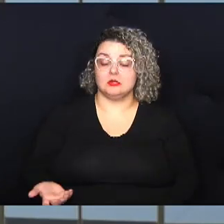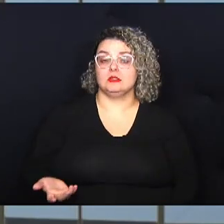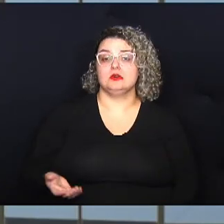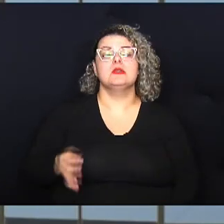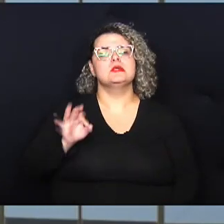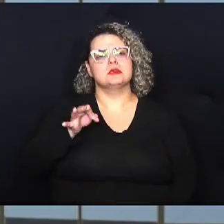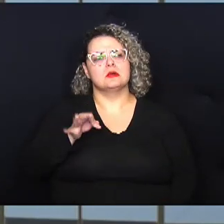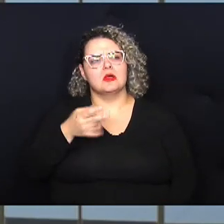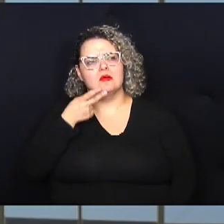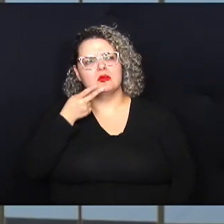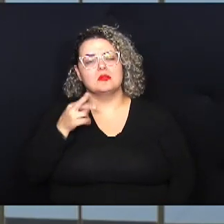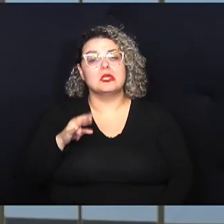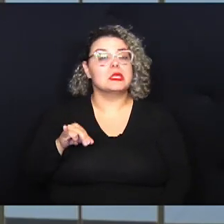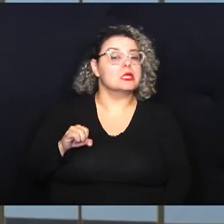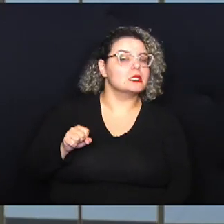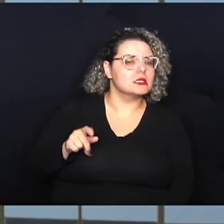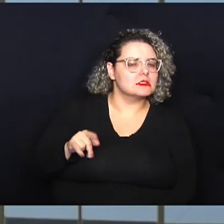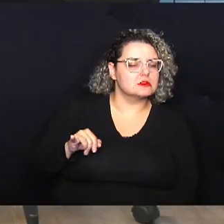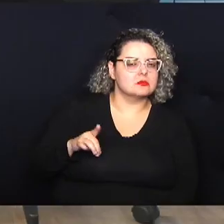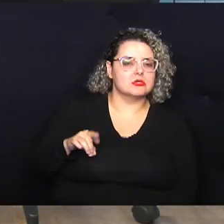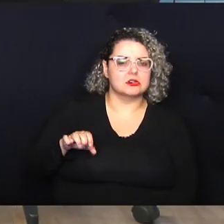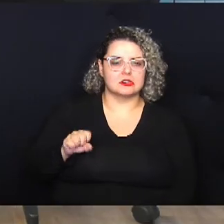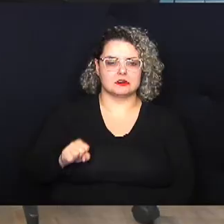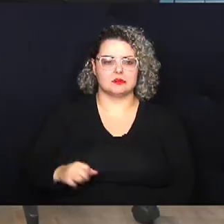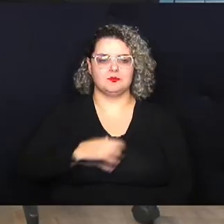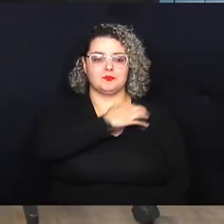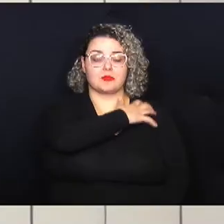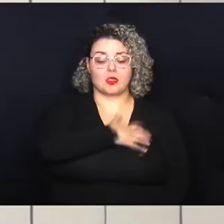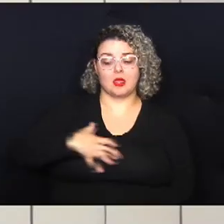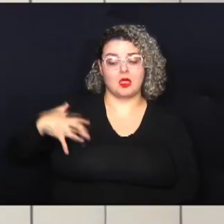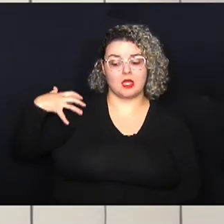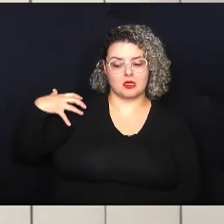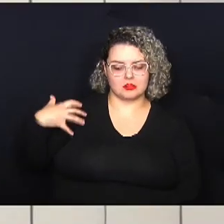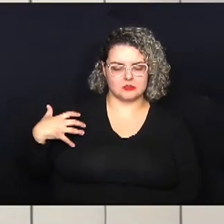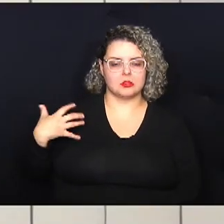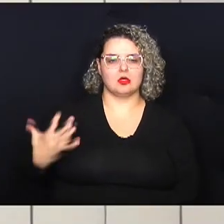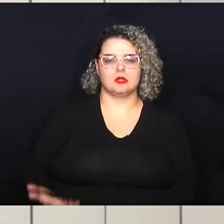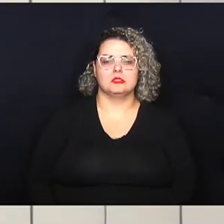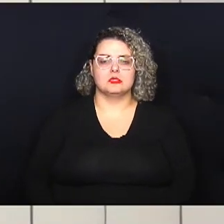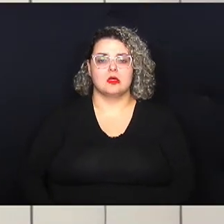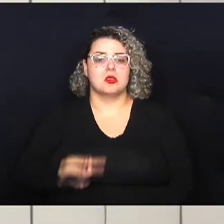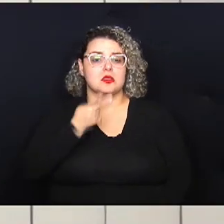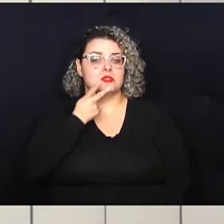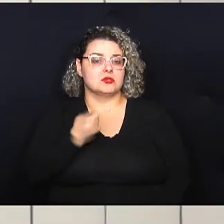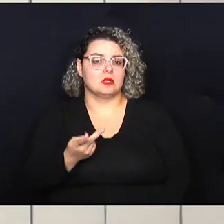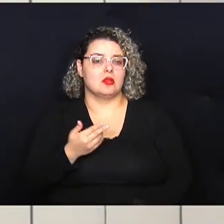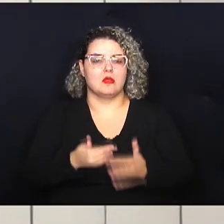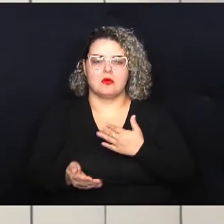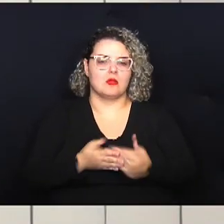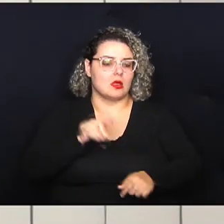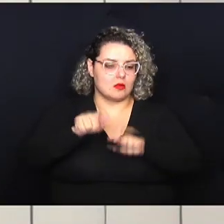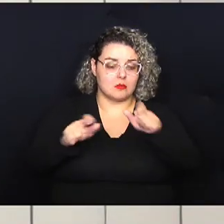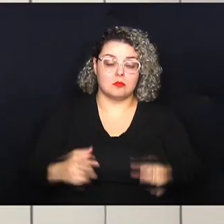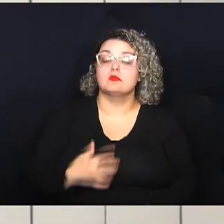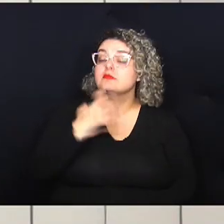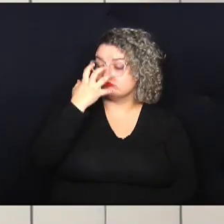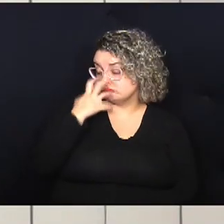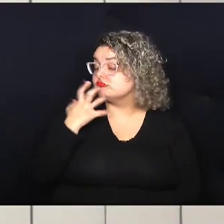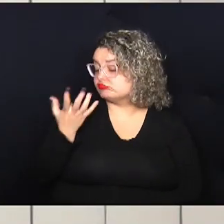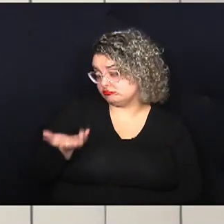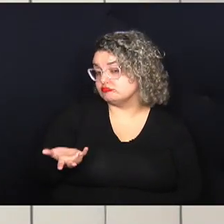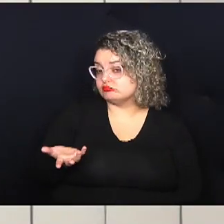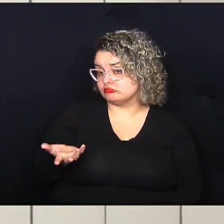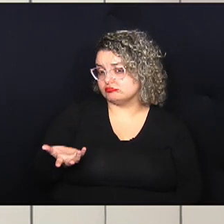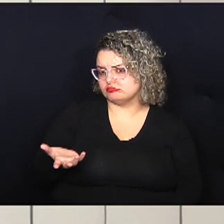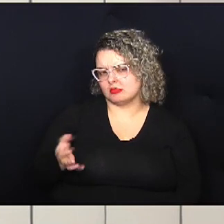Falando em rispidez, Aristóteles dizia que qualquer pessoa pode ficar brava, né? Já que isso é